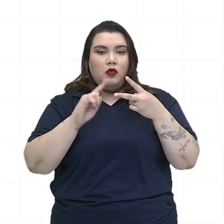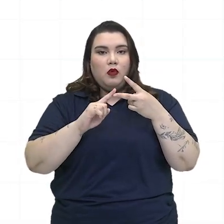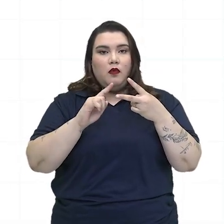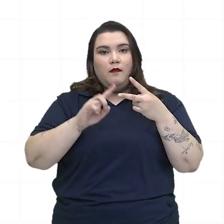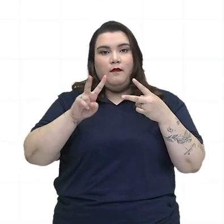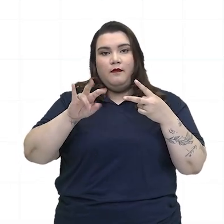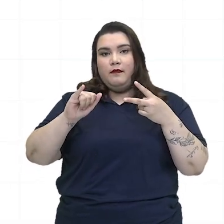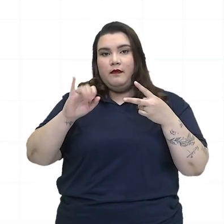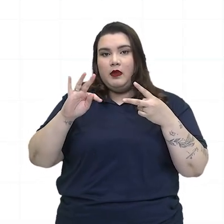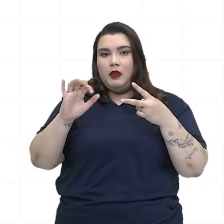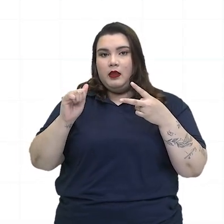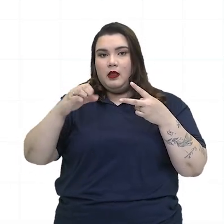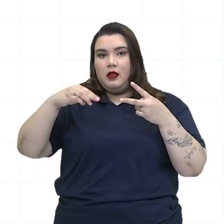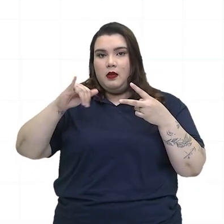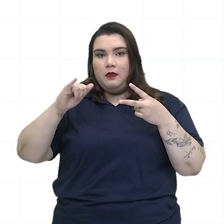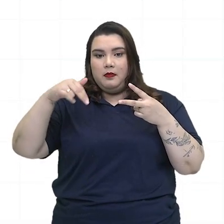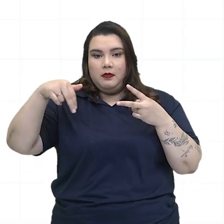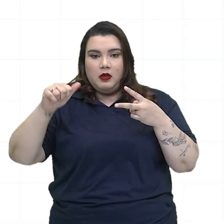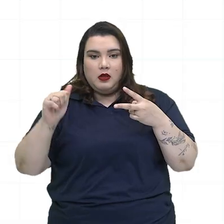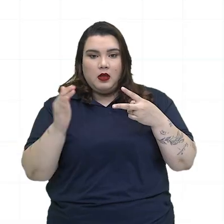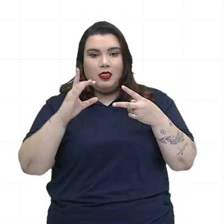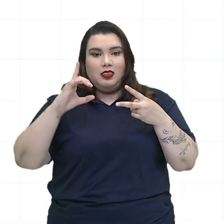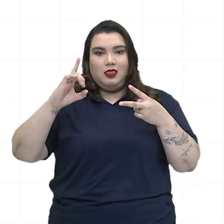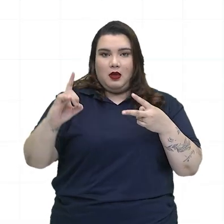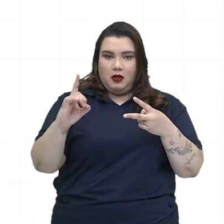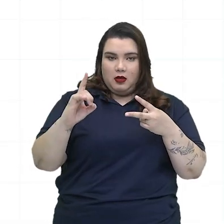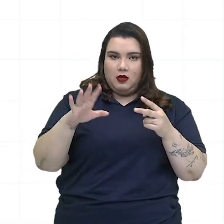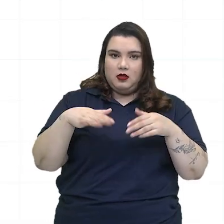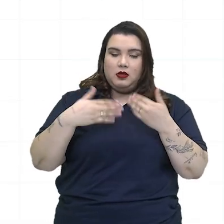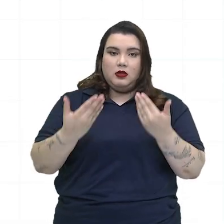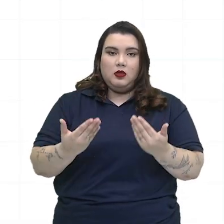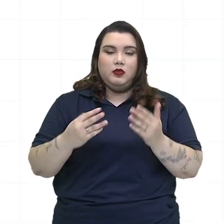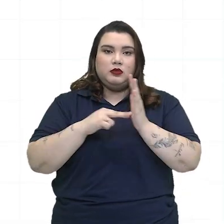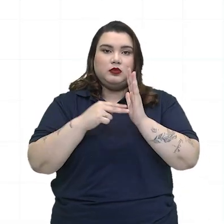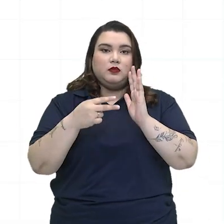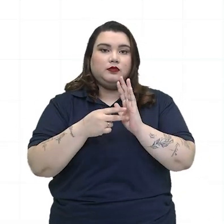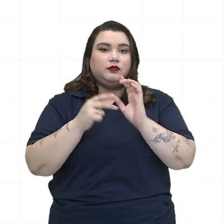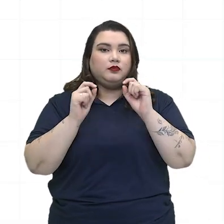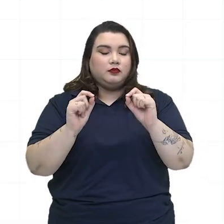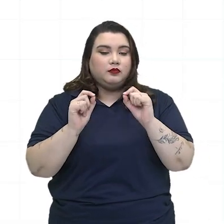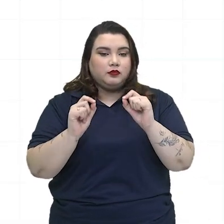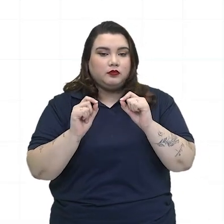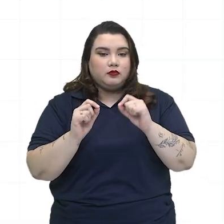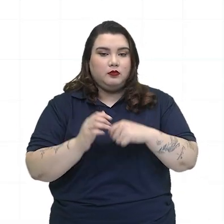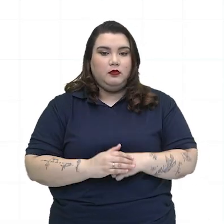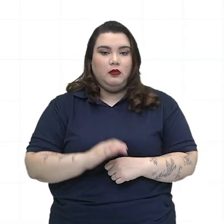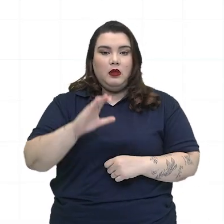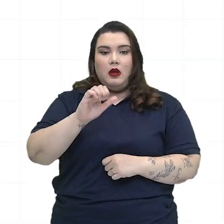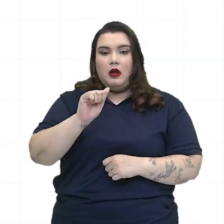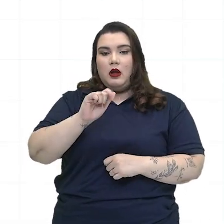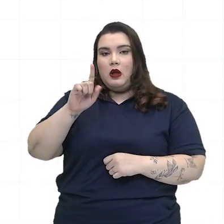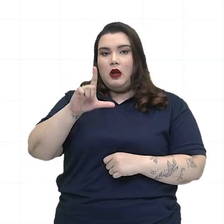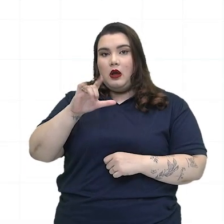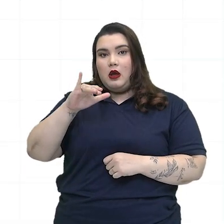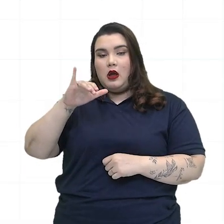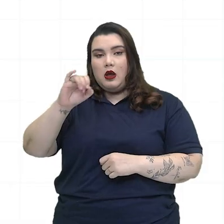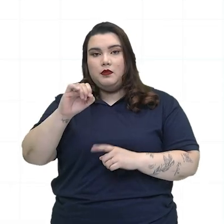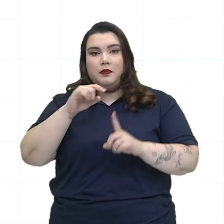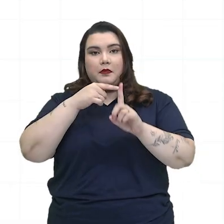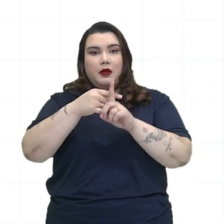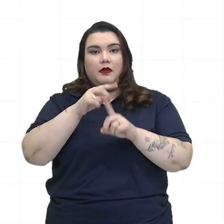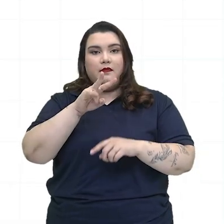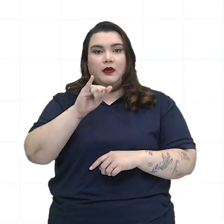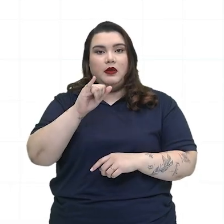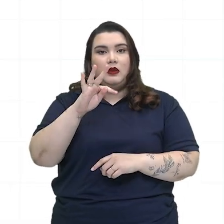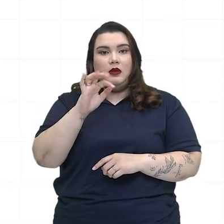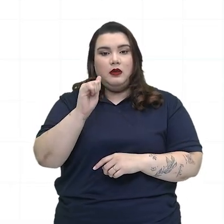D. Isso mesmo, esses componentes, né, o cálcio, que é um mineral, e a vitamina D, né,